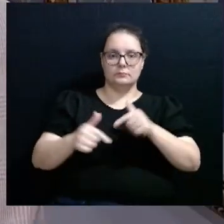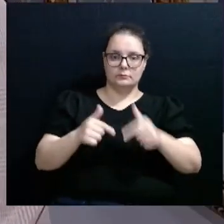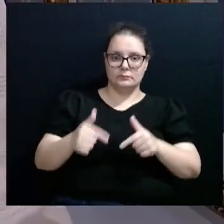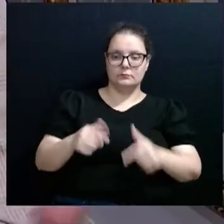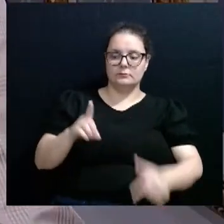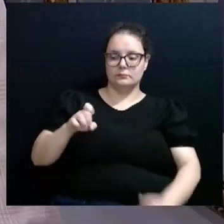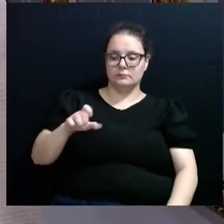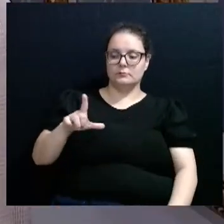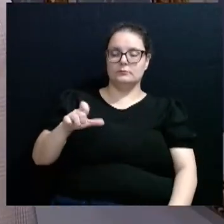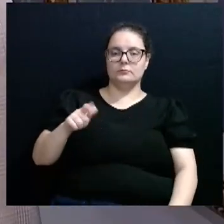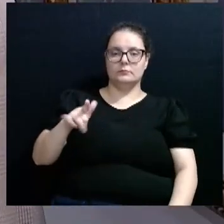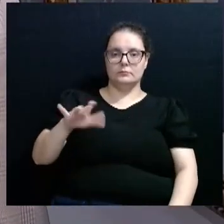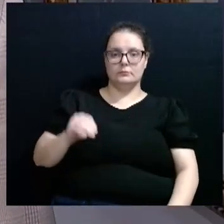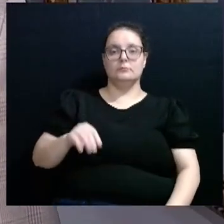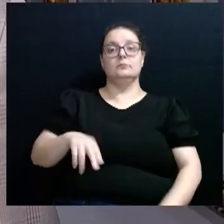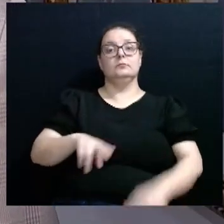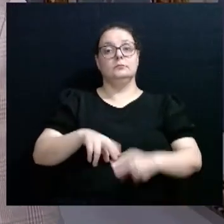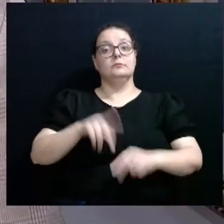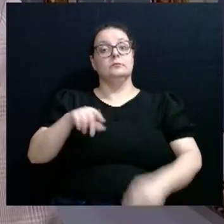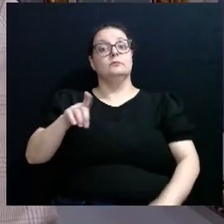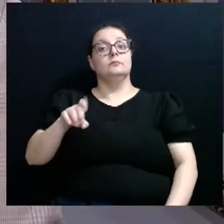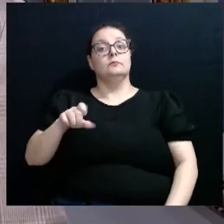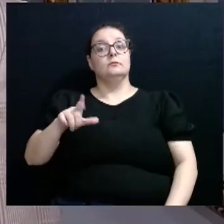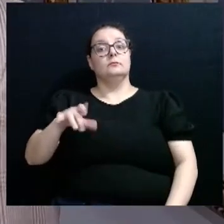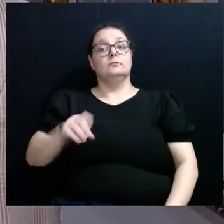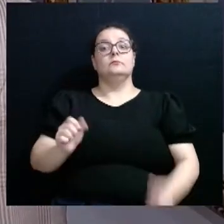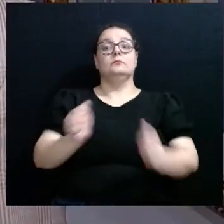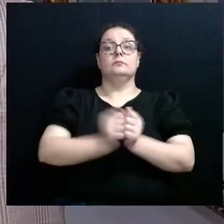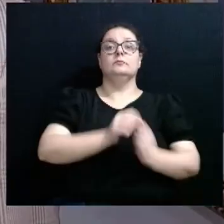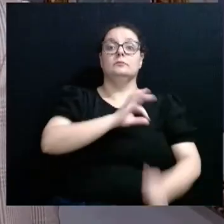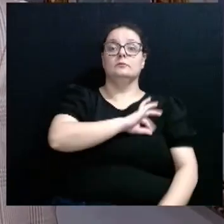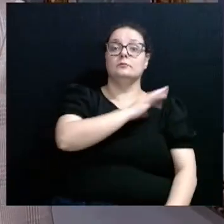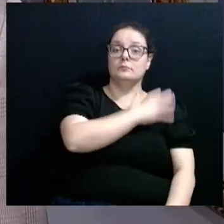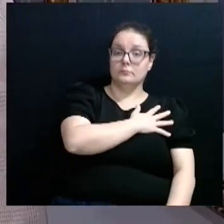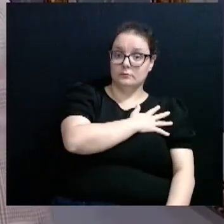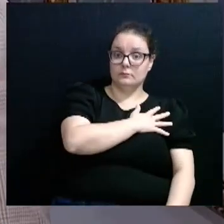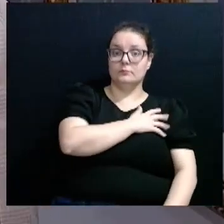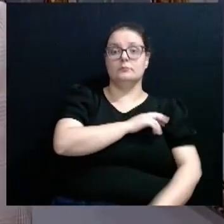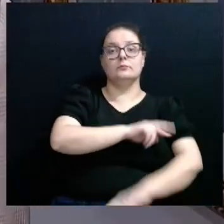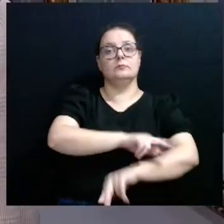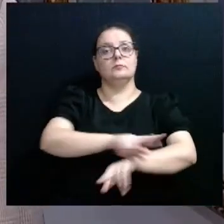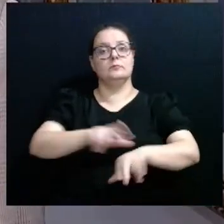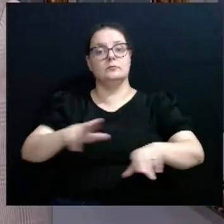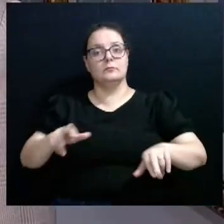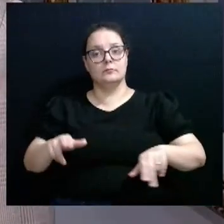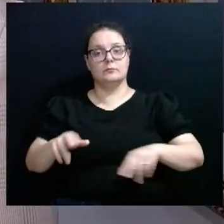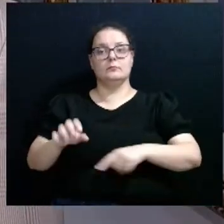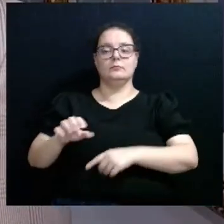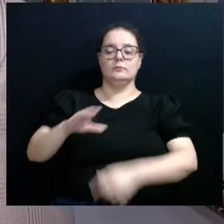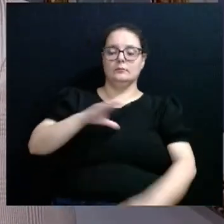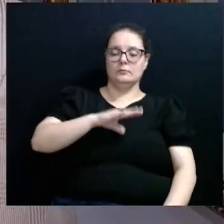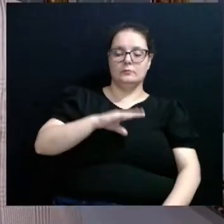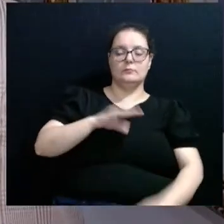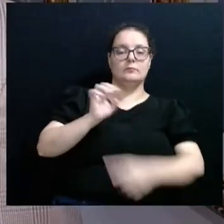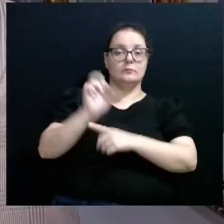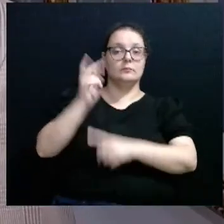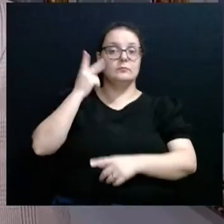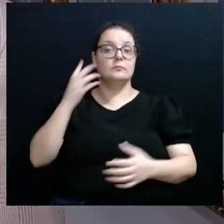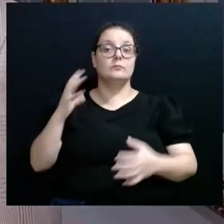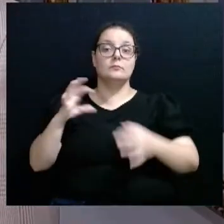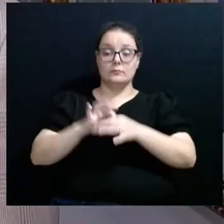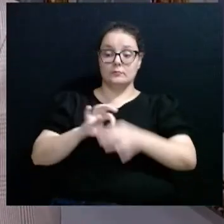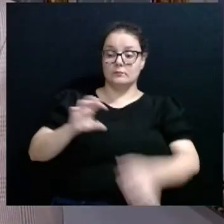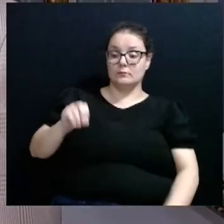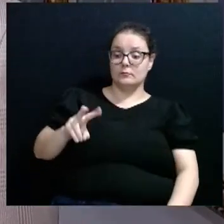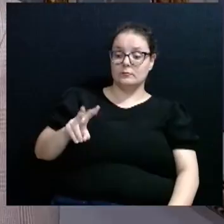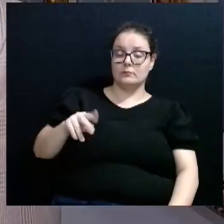atividade delegada, junto aos policiais militares. Várias cidades do estado de São Paulo já possuem esse convênio firmado, porém a cidade de